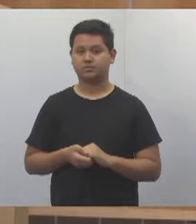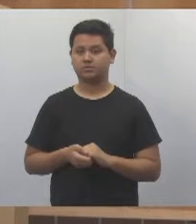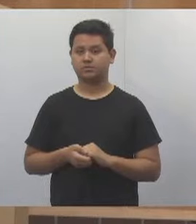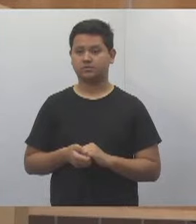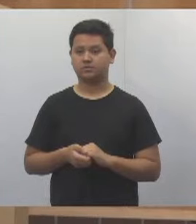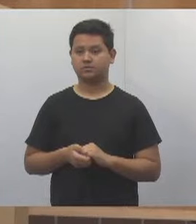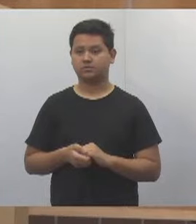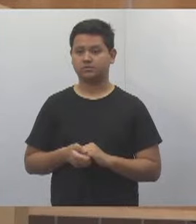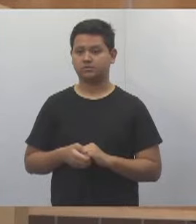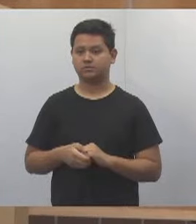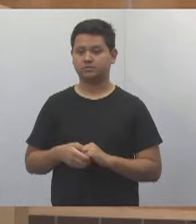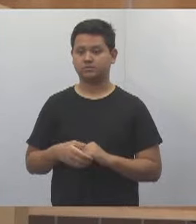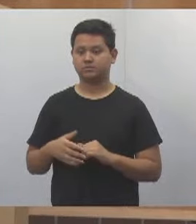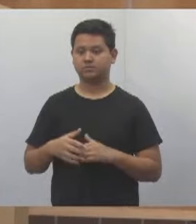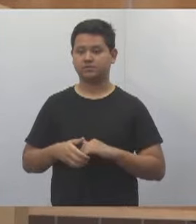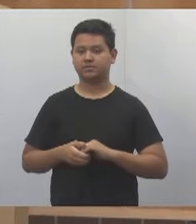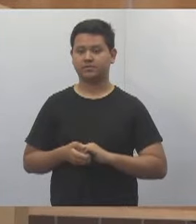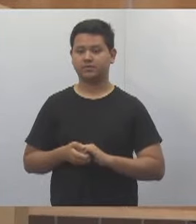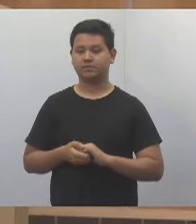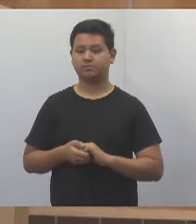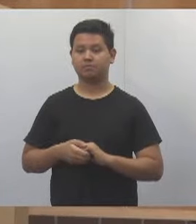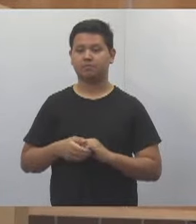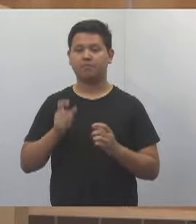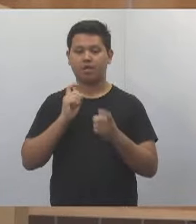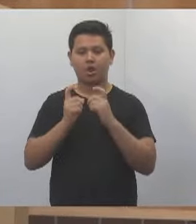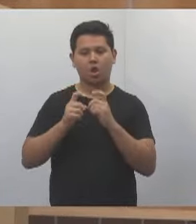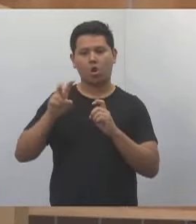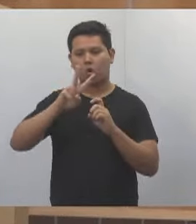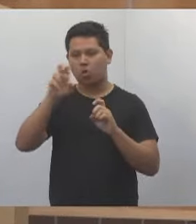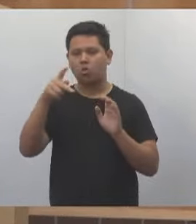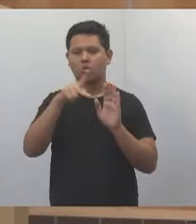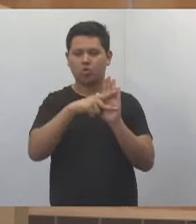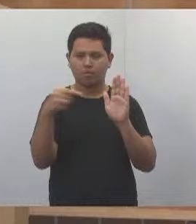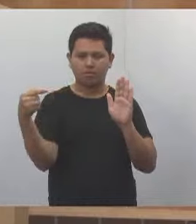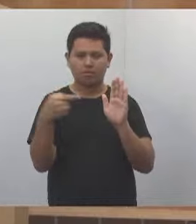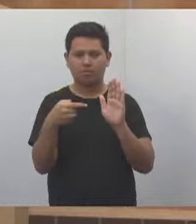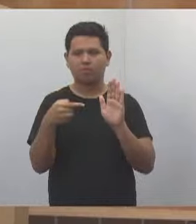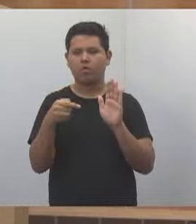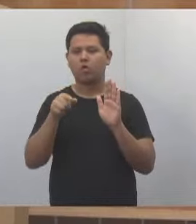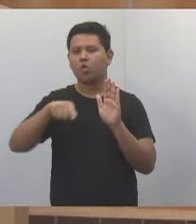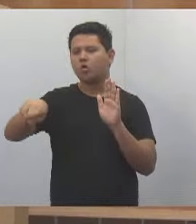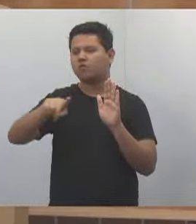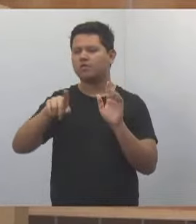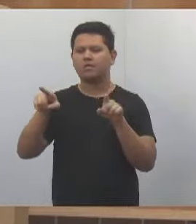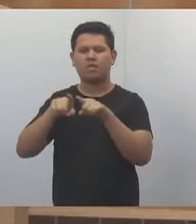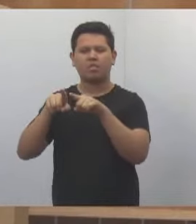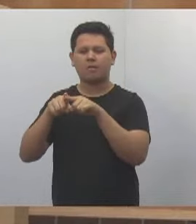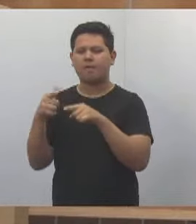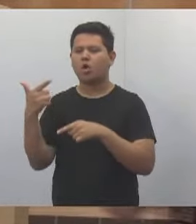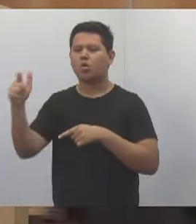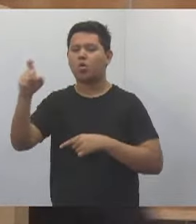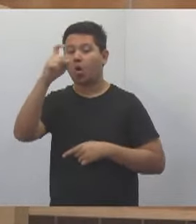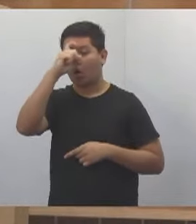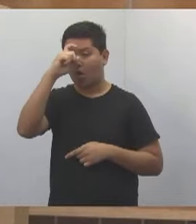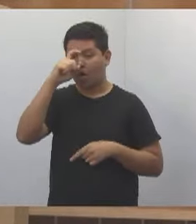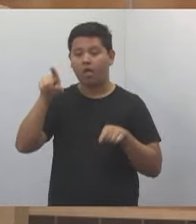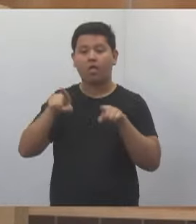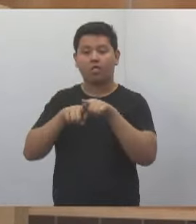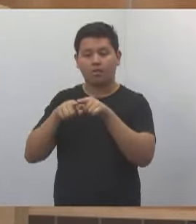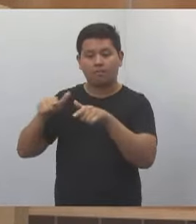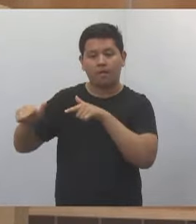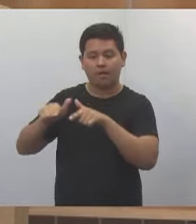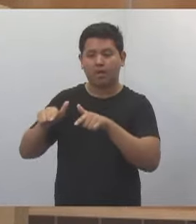estou sentindo de estar nessa tribuna discutindo esse projeto. Você, colaborador de algum hospital,